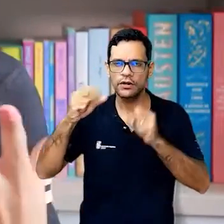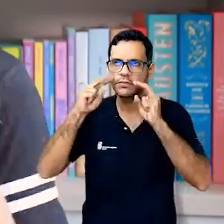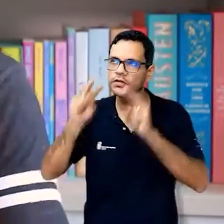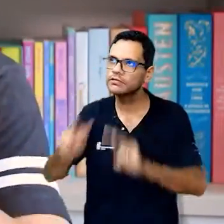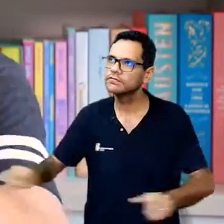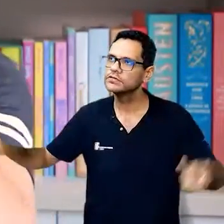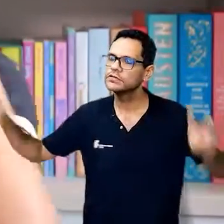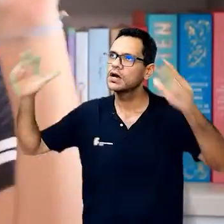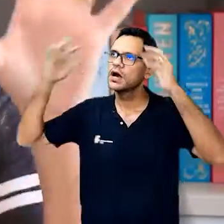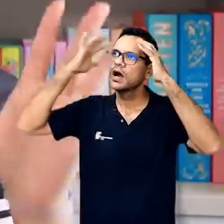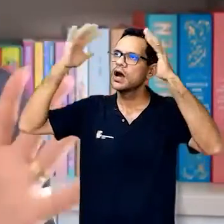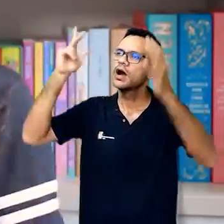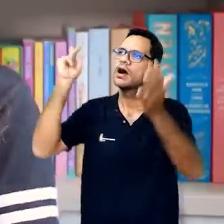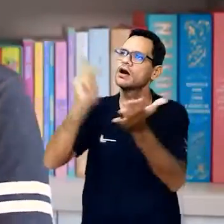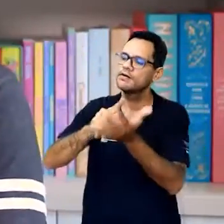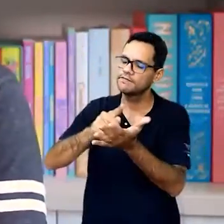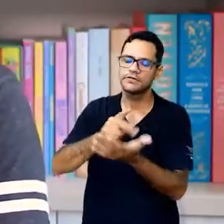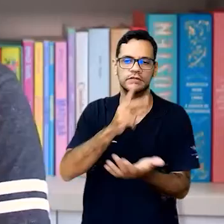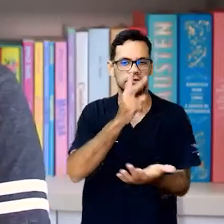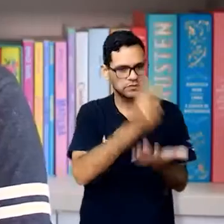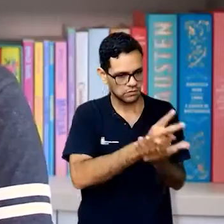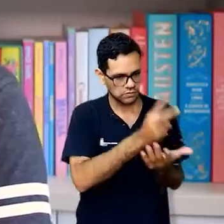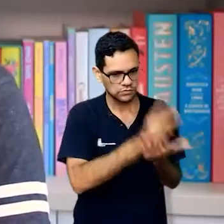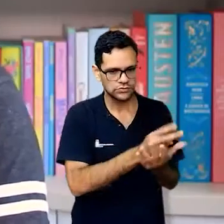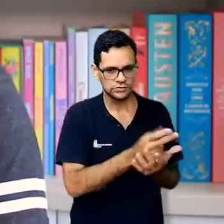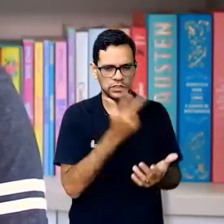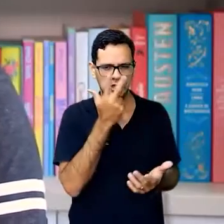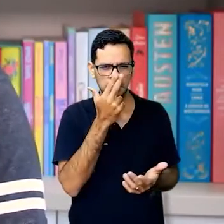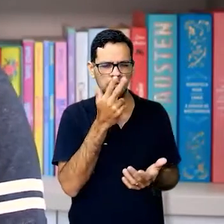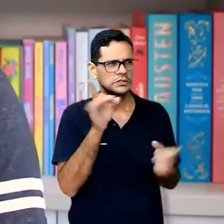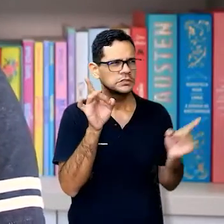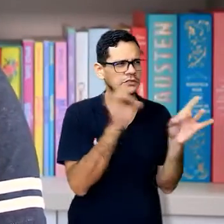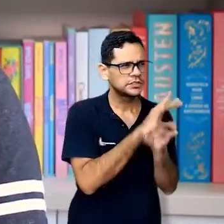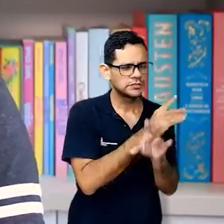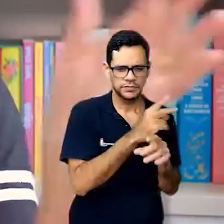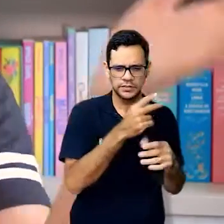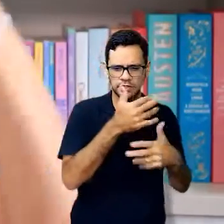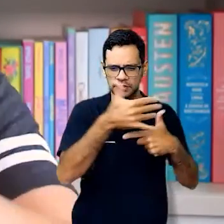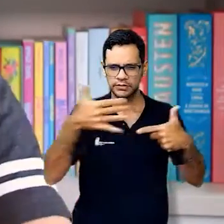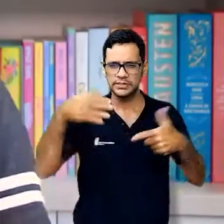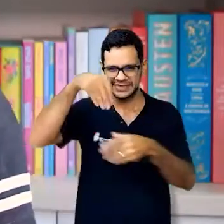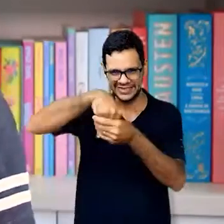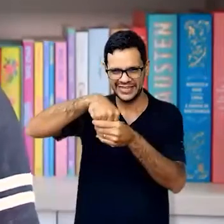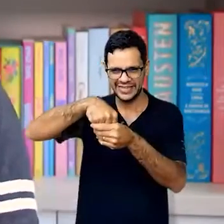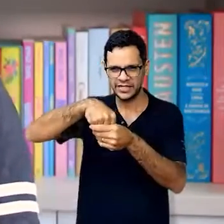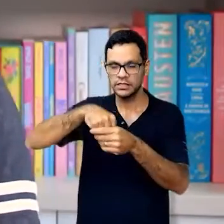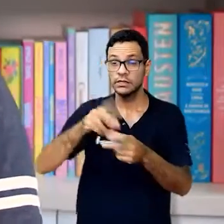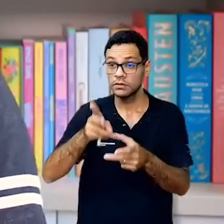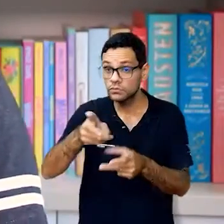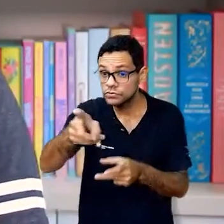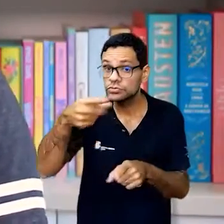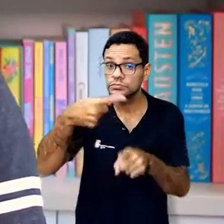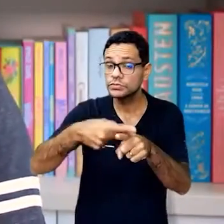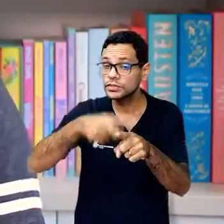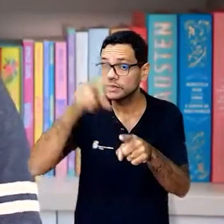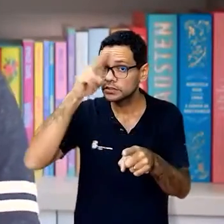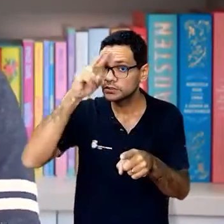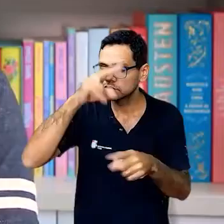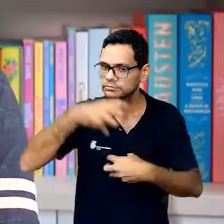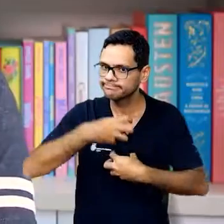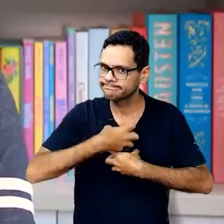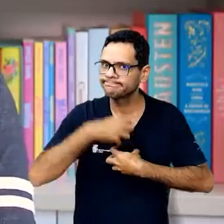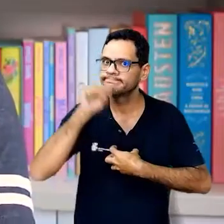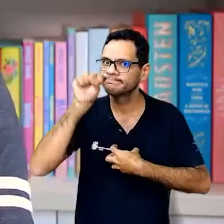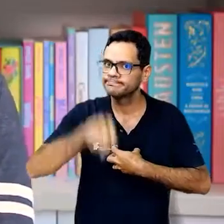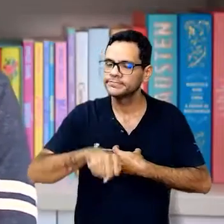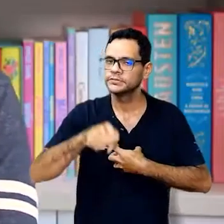porque, tipo, eu visualizo tudo aquilo que aconteceu. Eu preciso até continuar, né? Eu acho que eu terminei a segunda temporada da série, mas eu preciso até continuar, porque